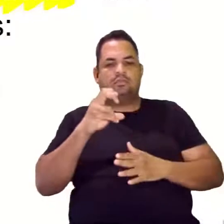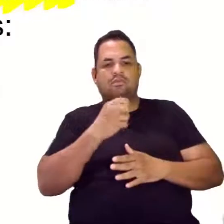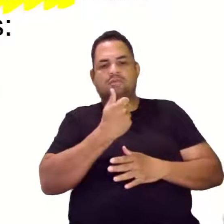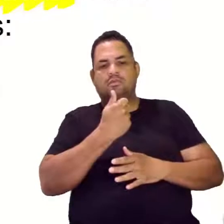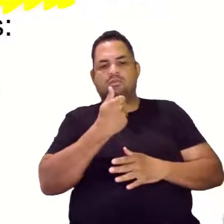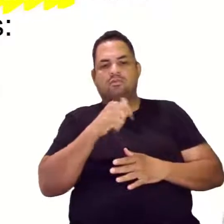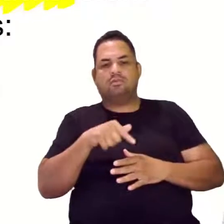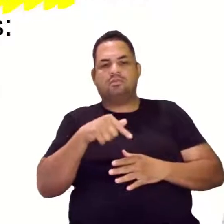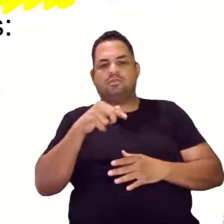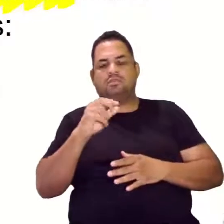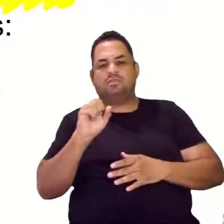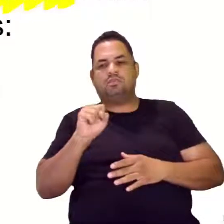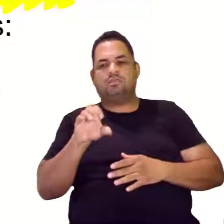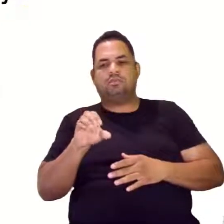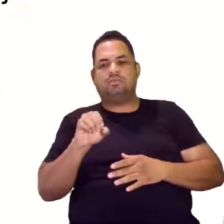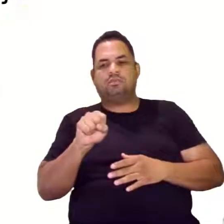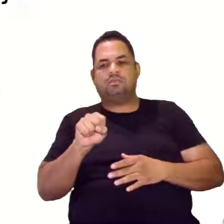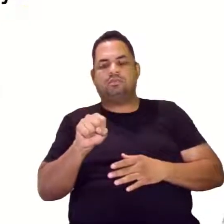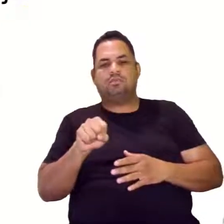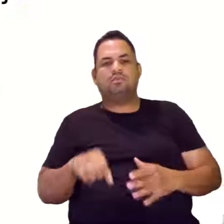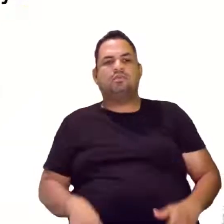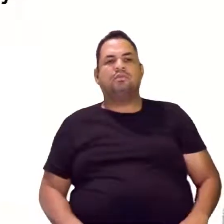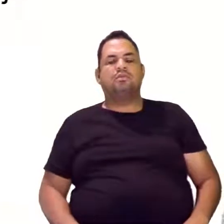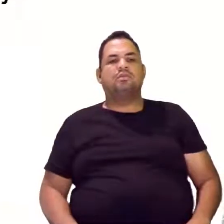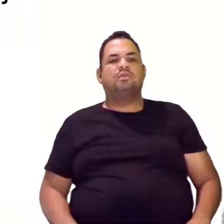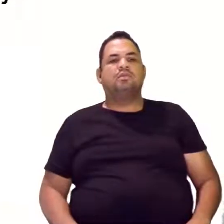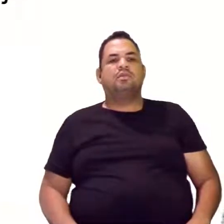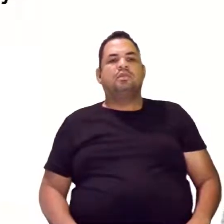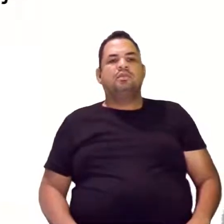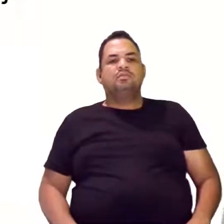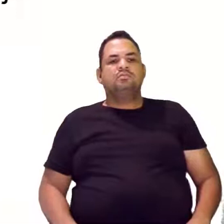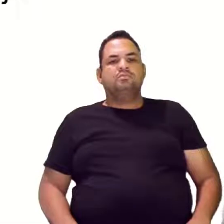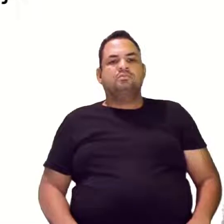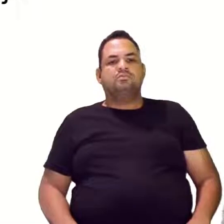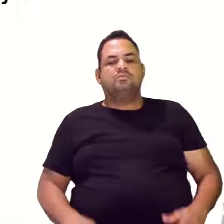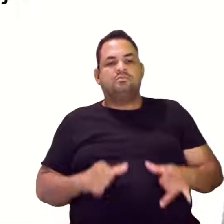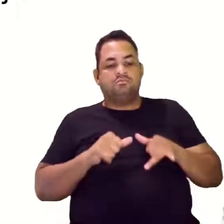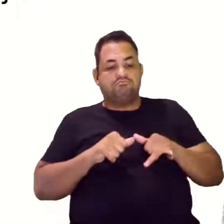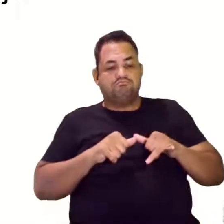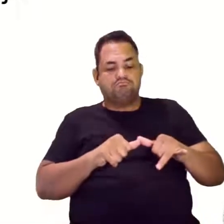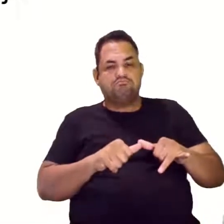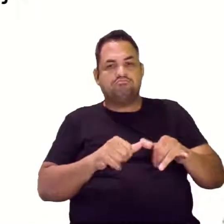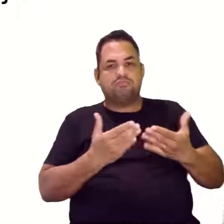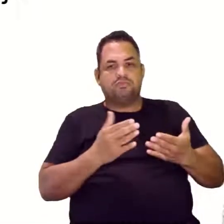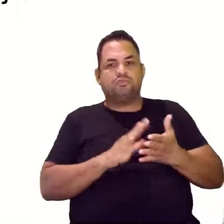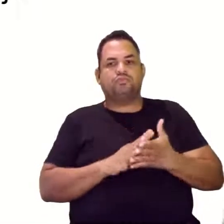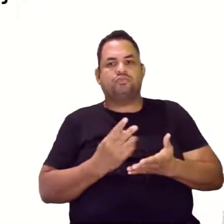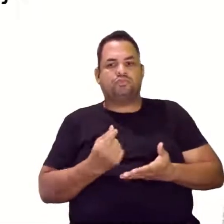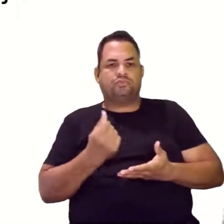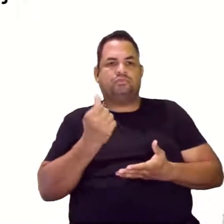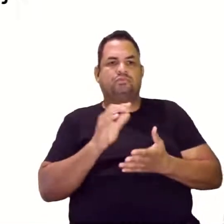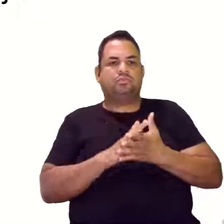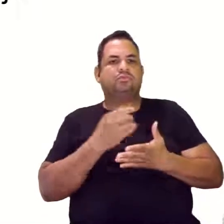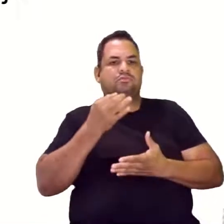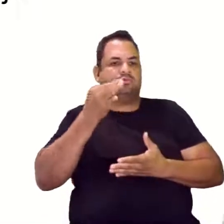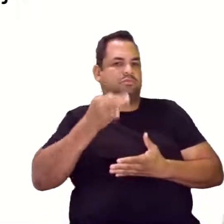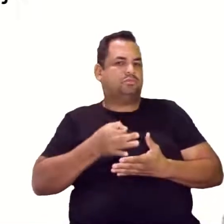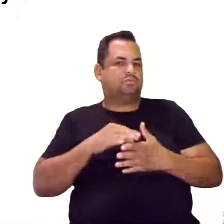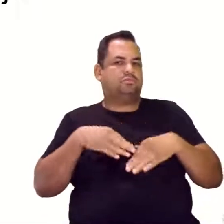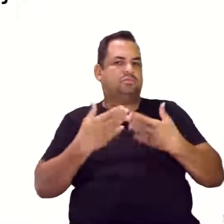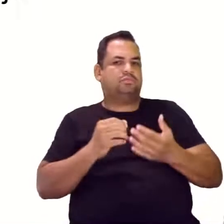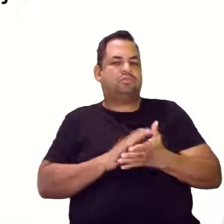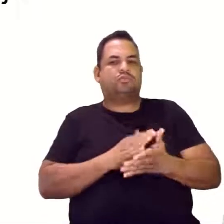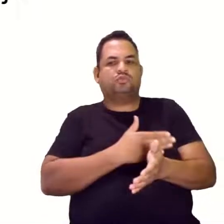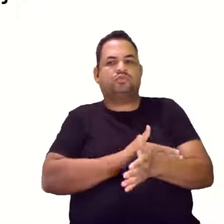R$ 1,78. Muito bem. Em um dos supermercados, o valor unitário está correto, de acordo com o costume da rede ao vender